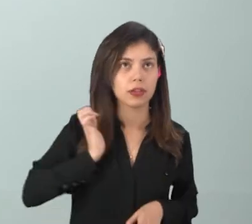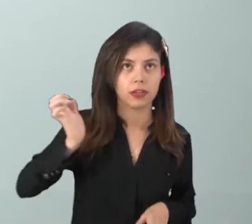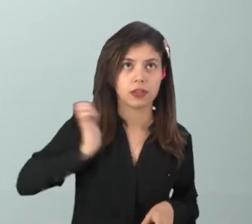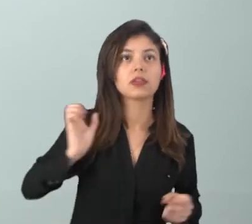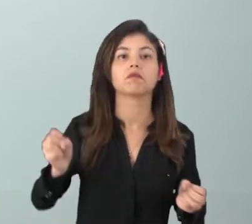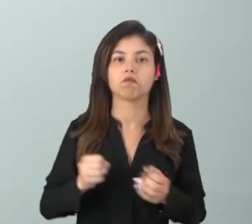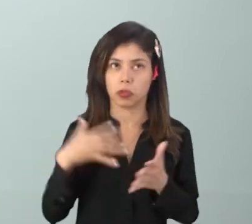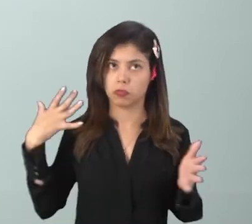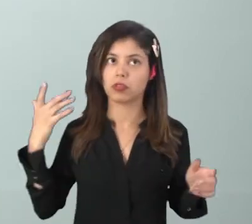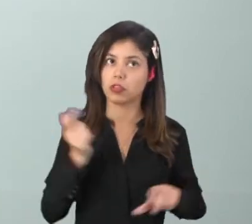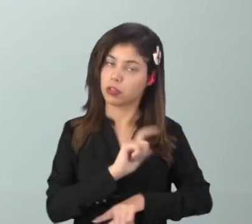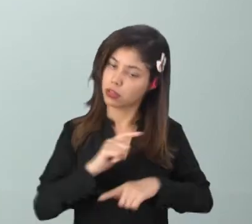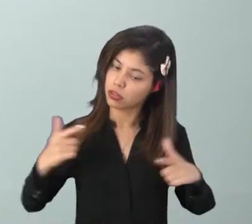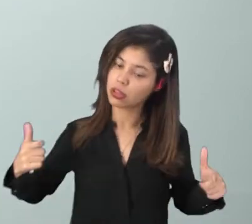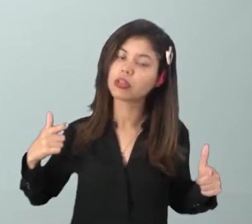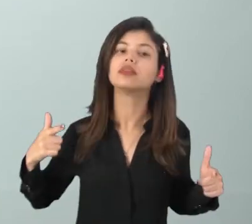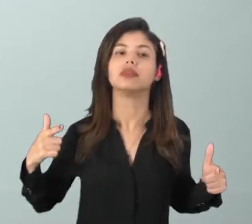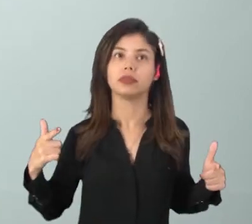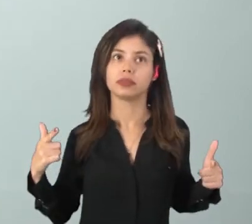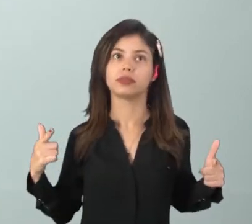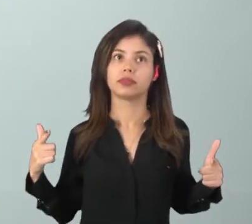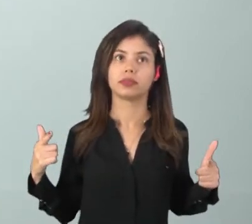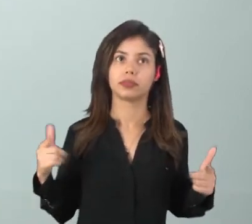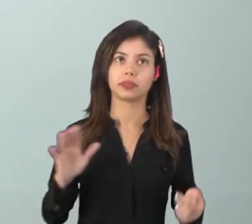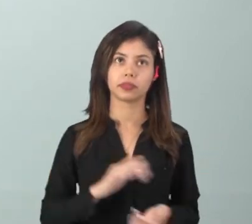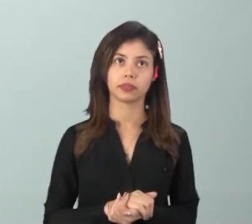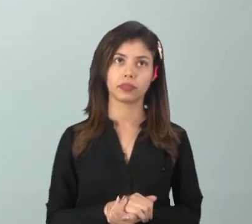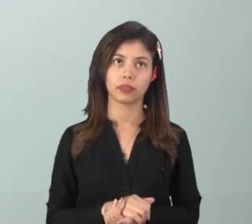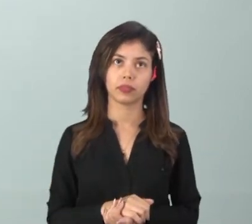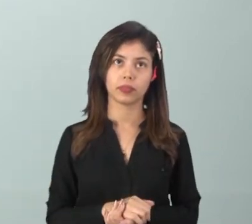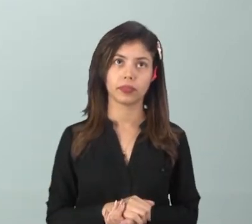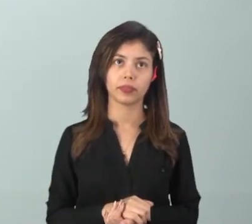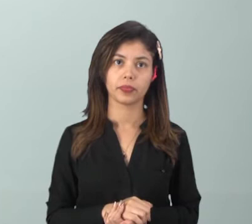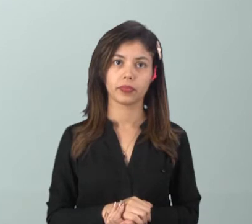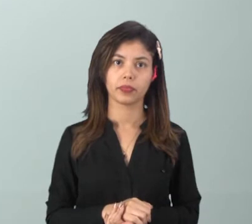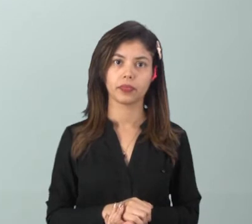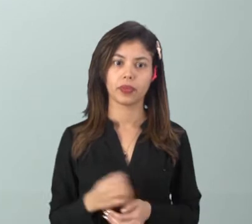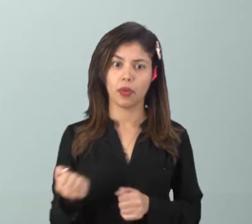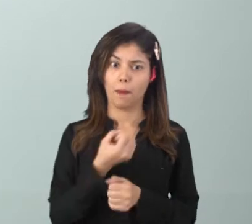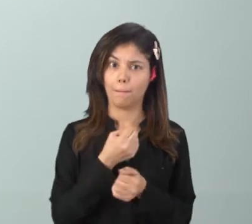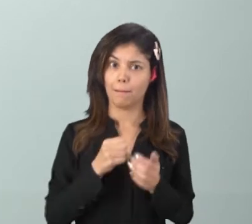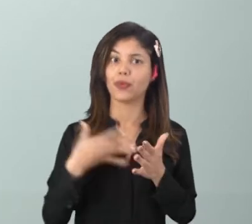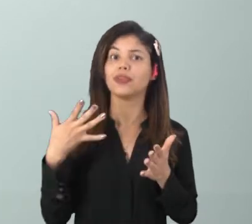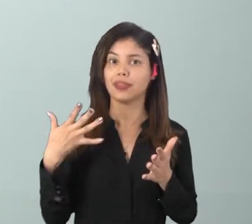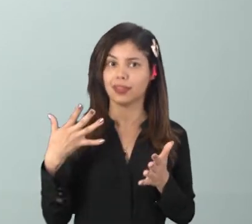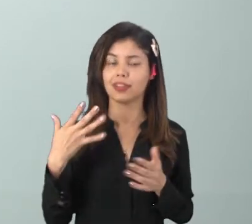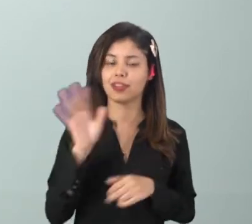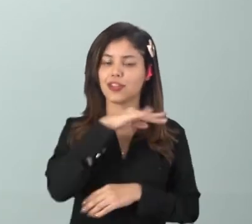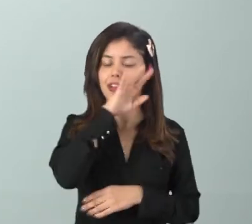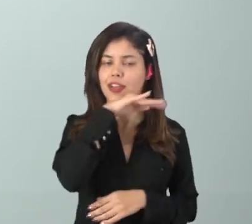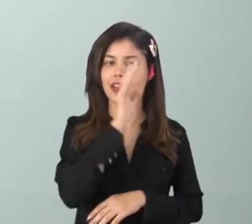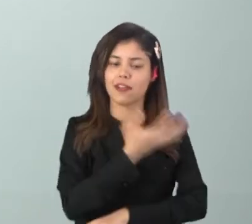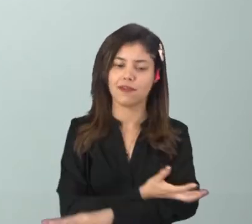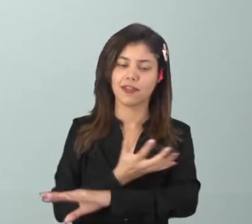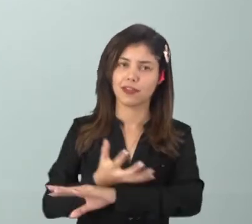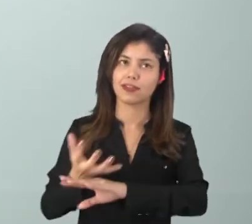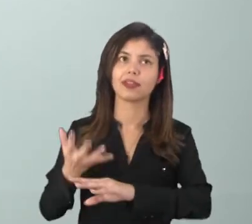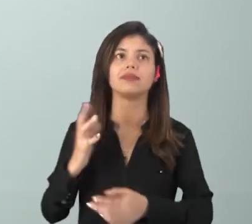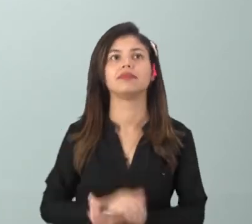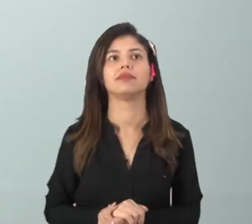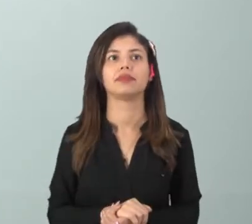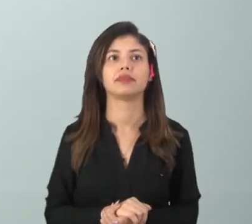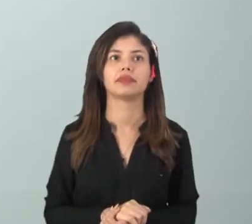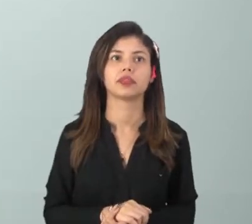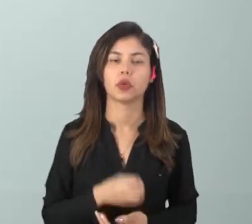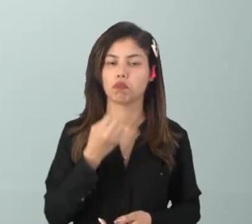de espécies muito grande, né? Ele é ali digamos que o paraíso das espécies. Tem muitas espécies animais, vegetais, tá? Então,